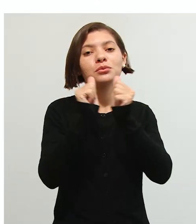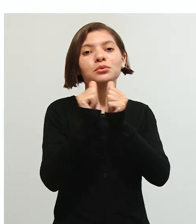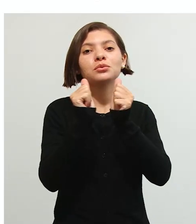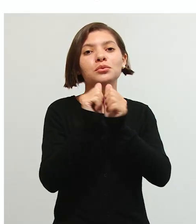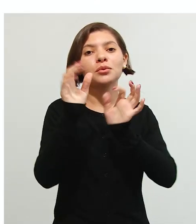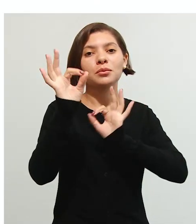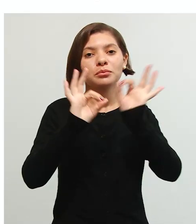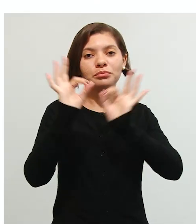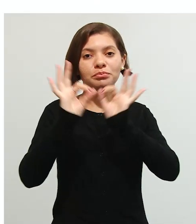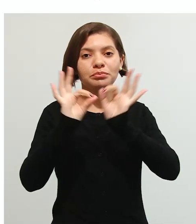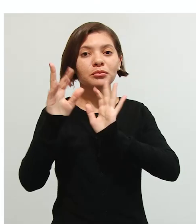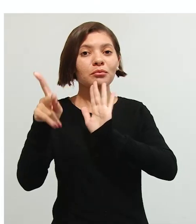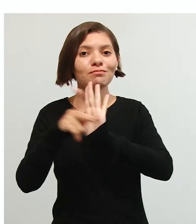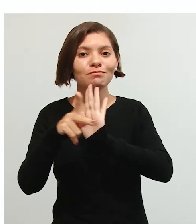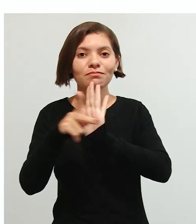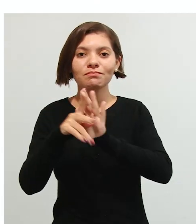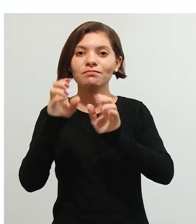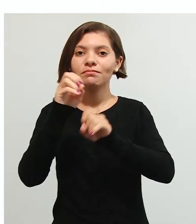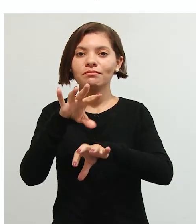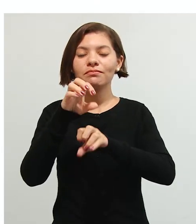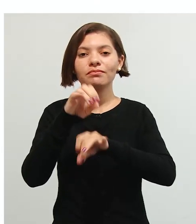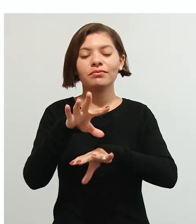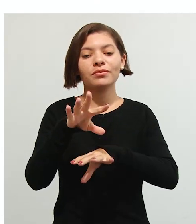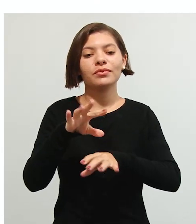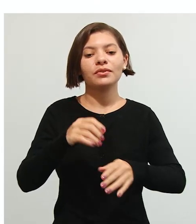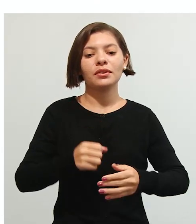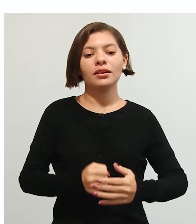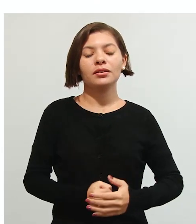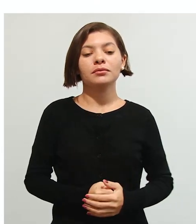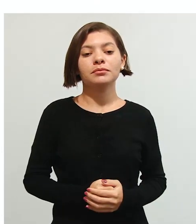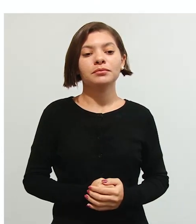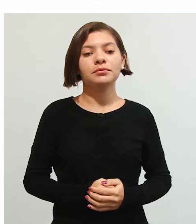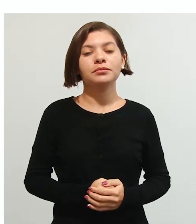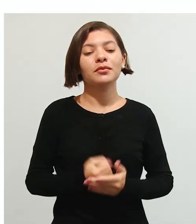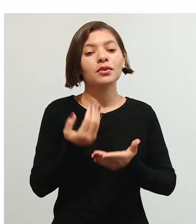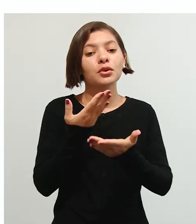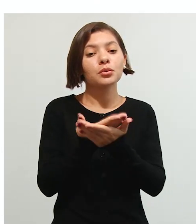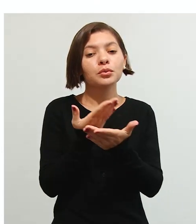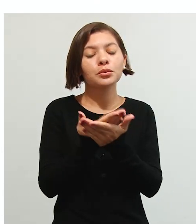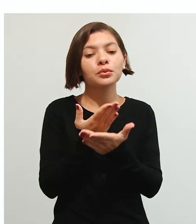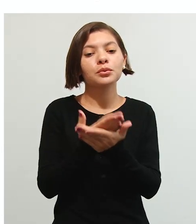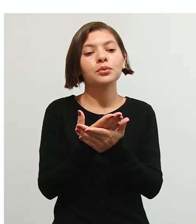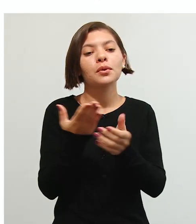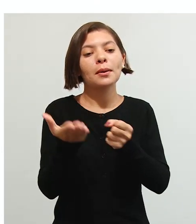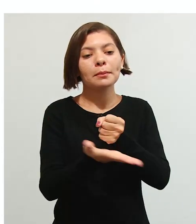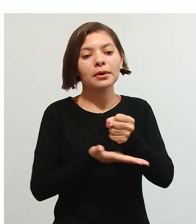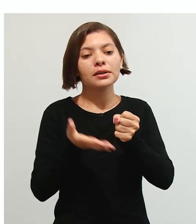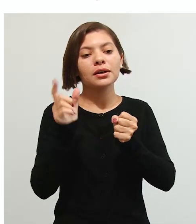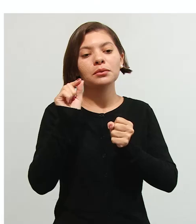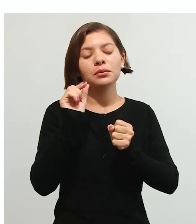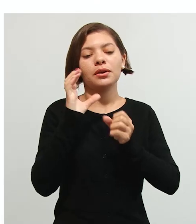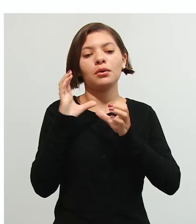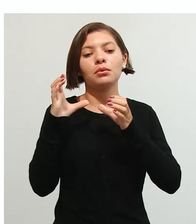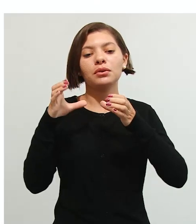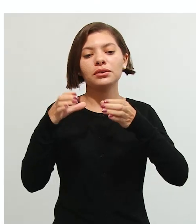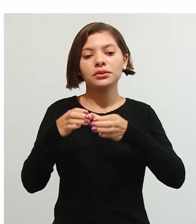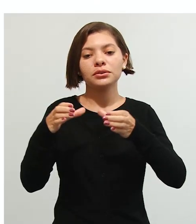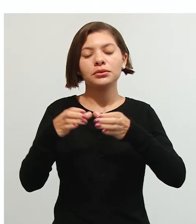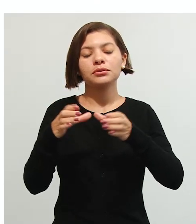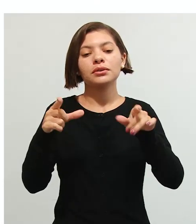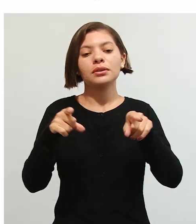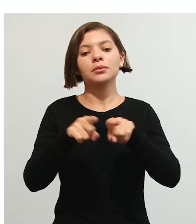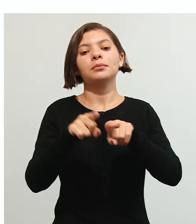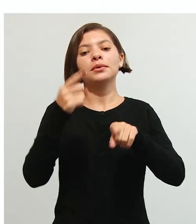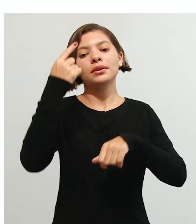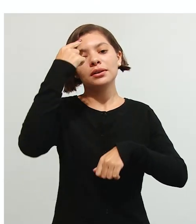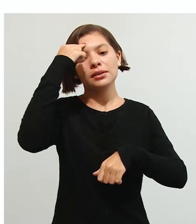da sua própria educação. E Reggio Emílio é uma abordagem baseada na coletividade